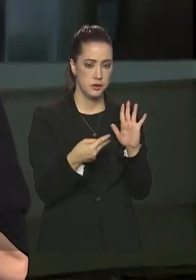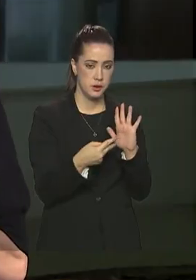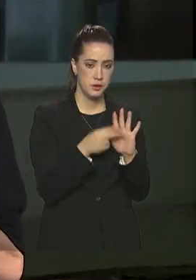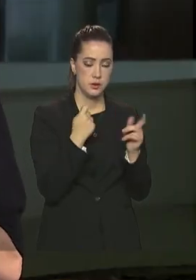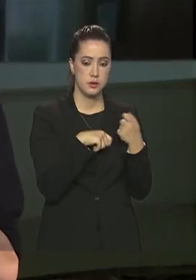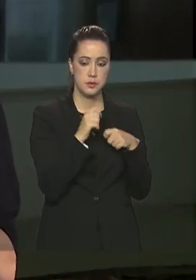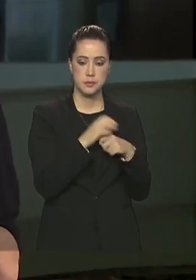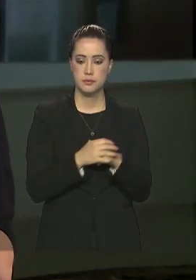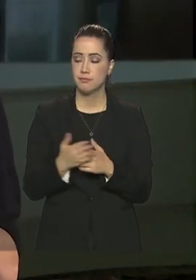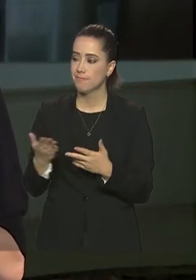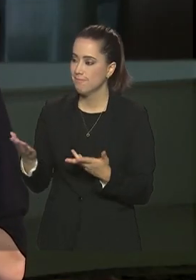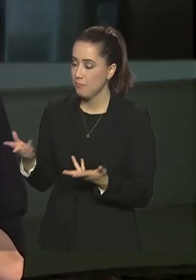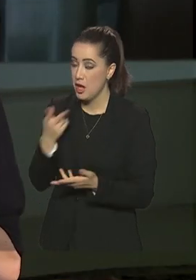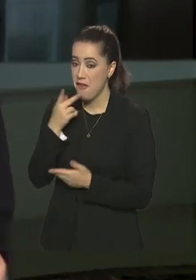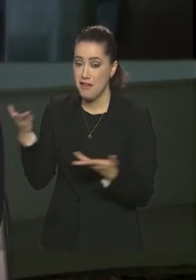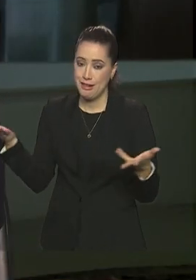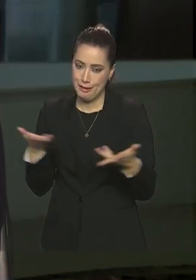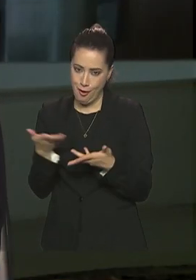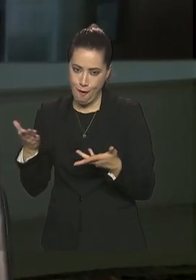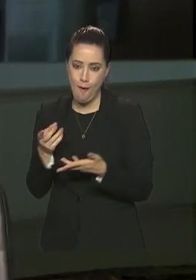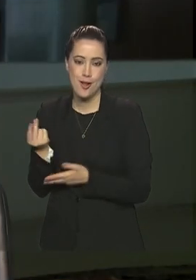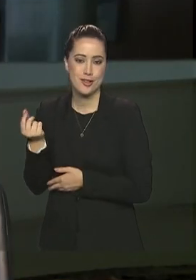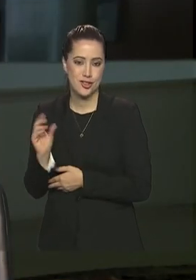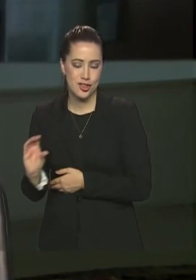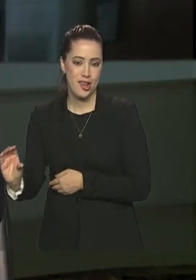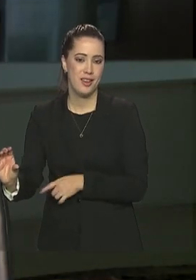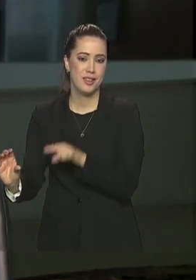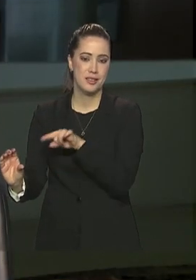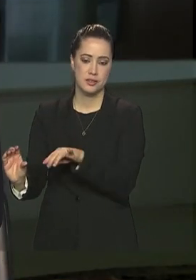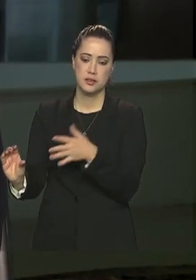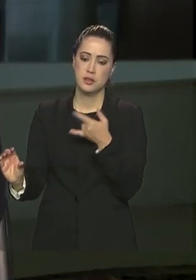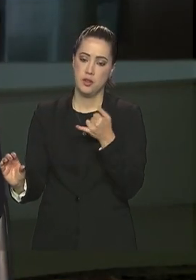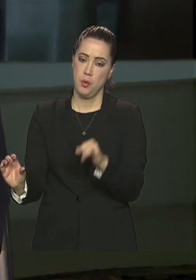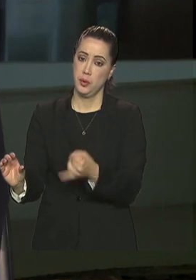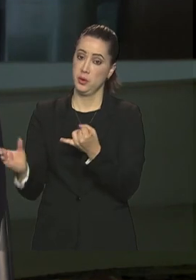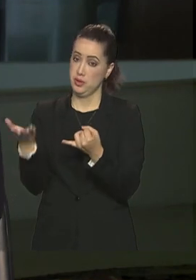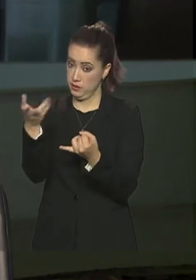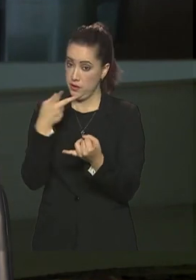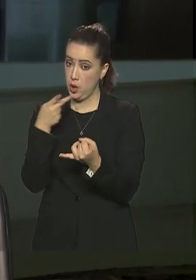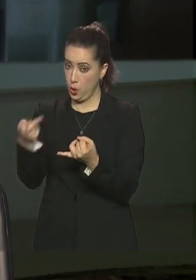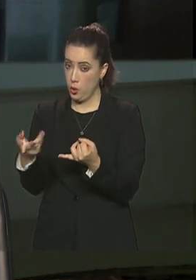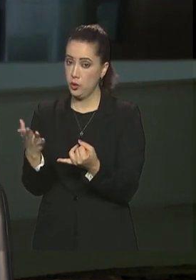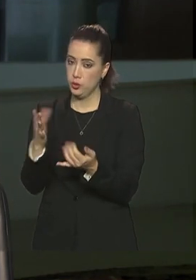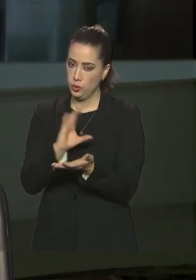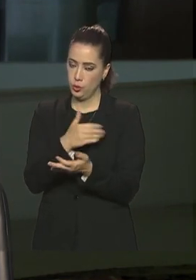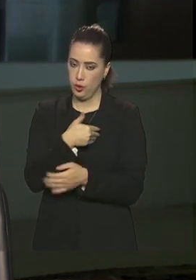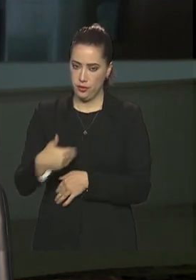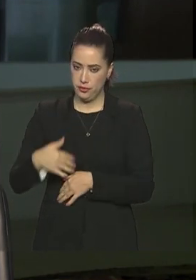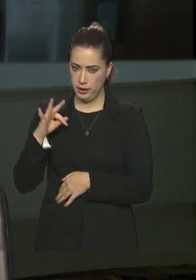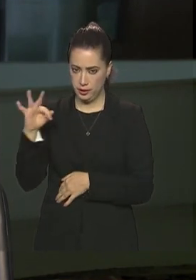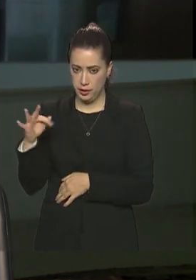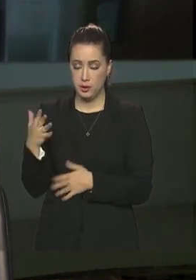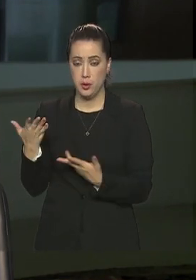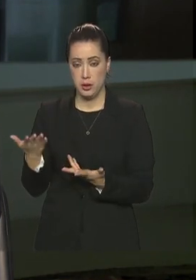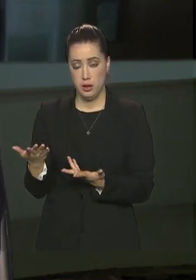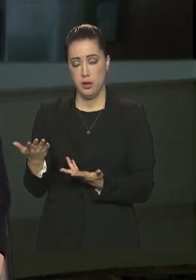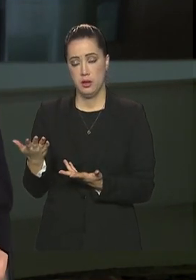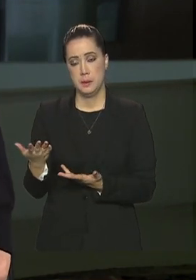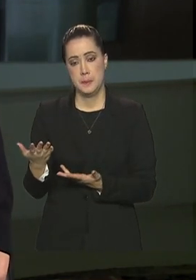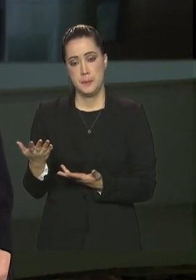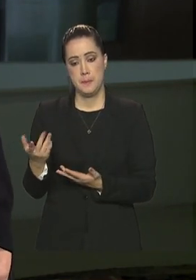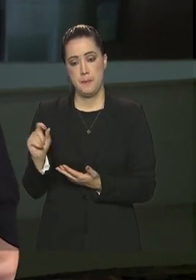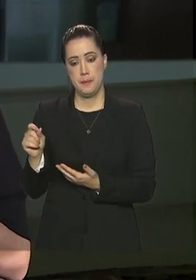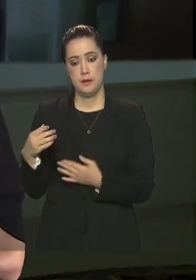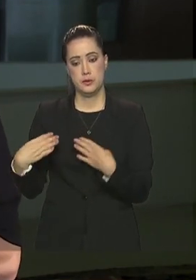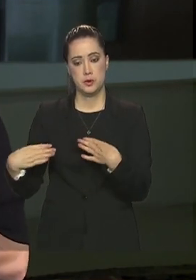economia. Falando em investimento, né, secretário, aproveitando que o senhor citou aí os investimentos do governo e do Ministério de Minas e Energia,